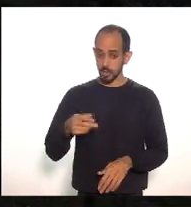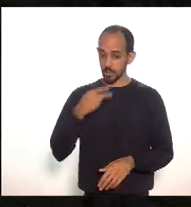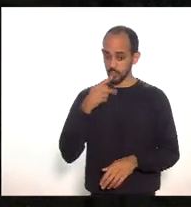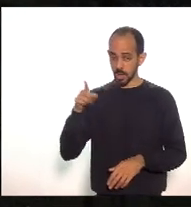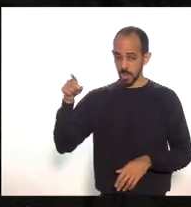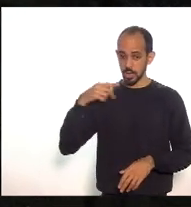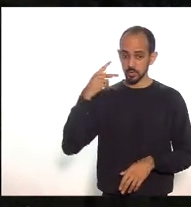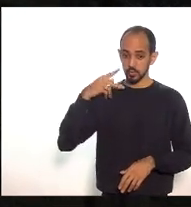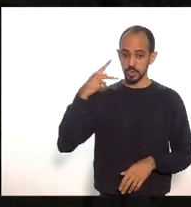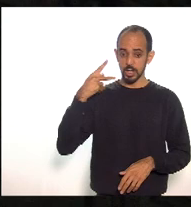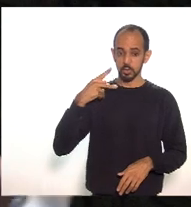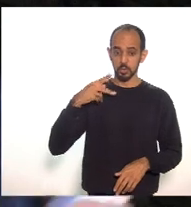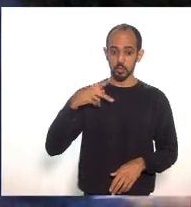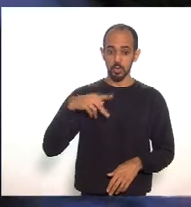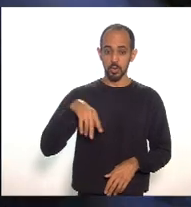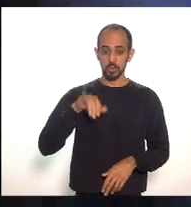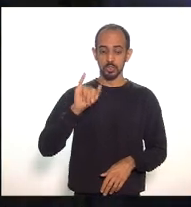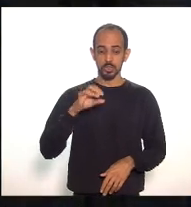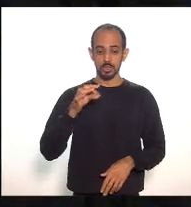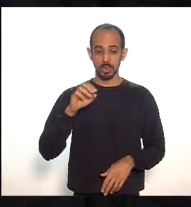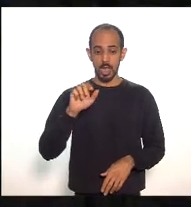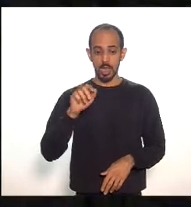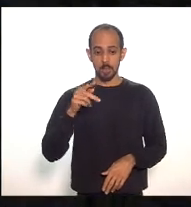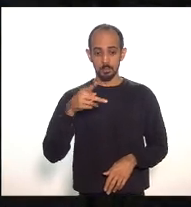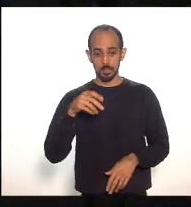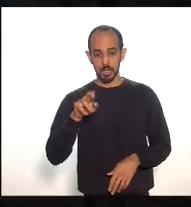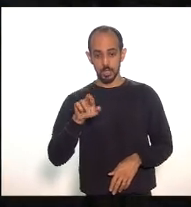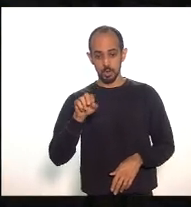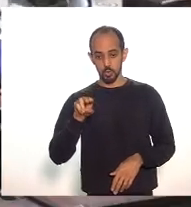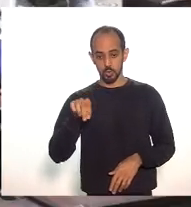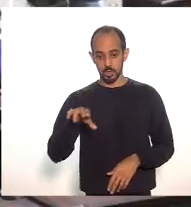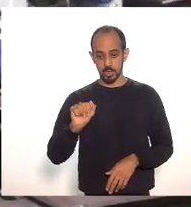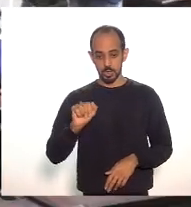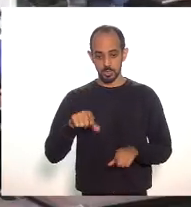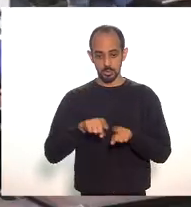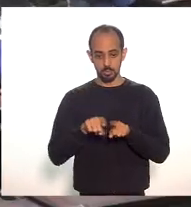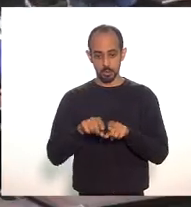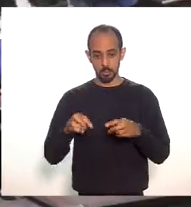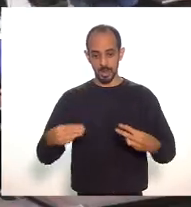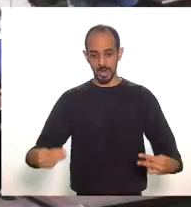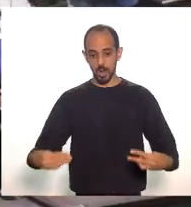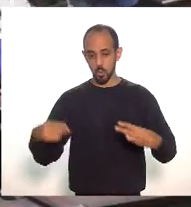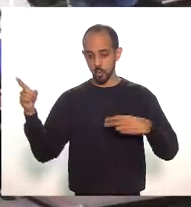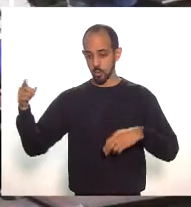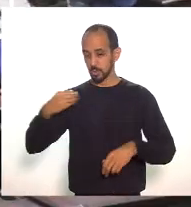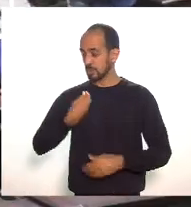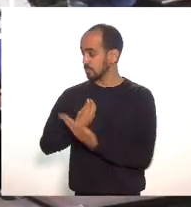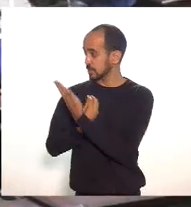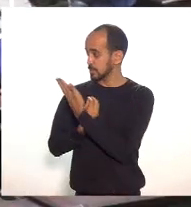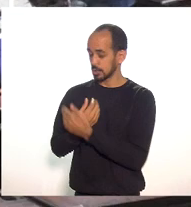vereador de afim de Itaperuna a vereador mais votado de Itaperuna seja meu macarrão também obrigado nós mesmo